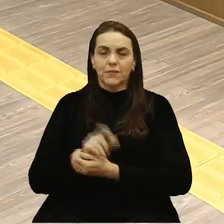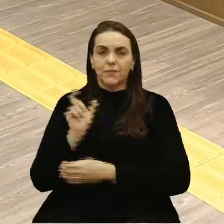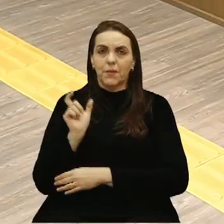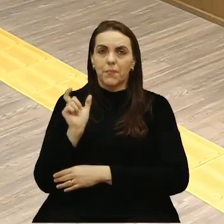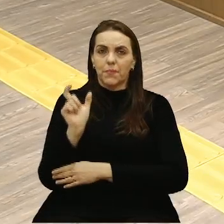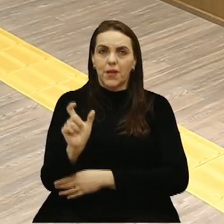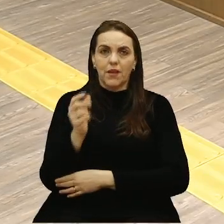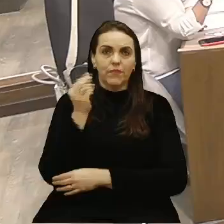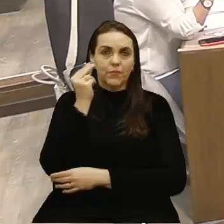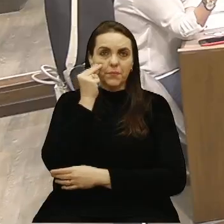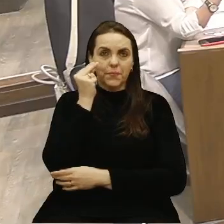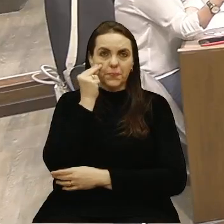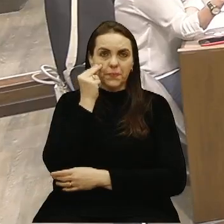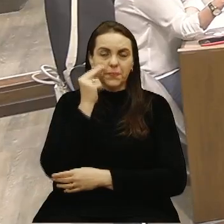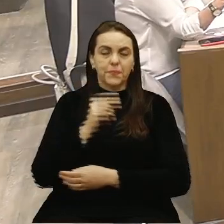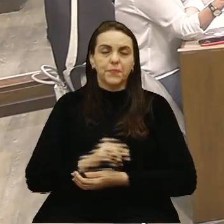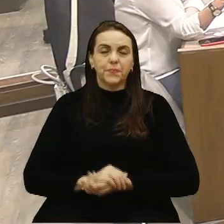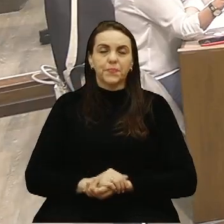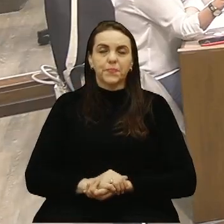Vereador Cláudio Libardi. Peço a palavra.